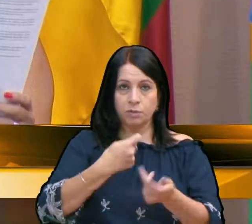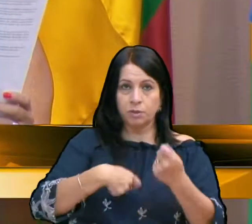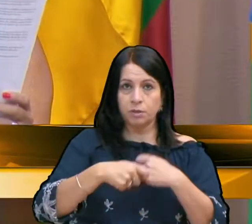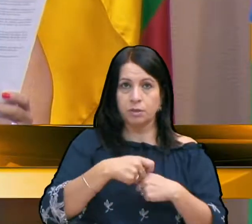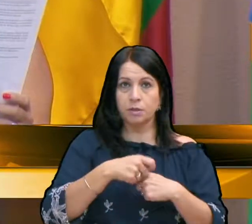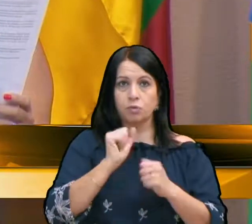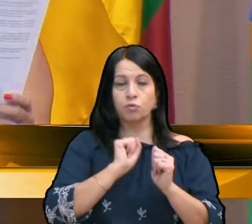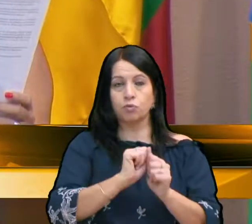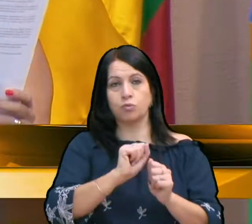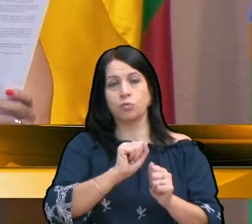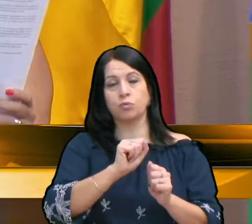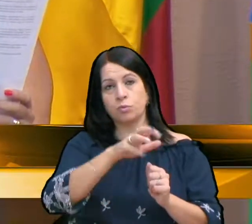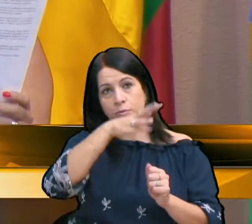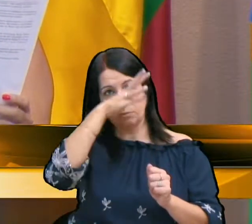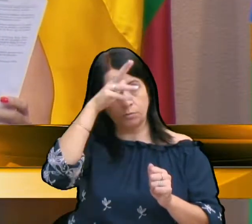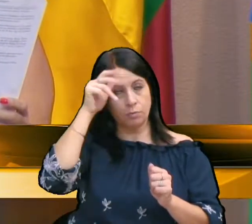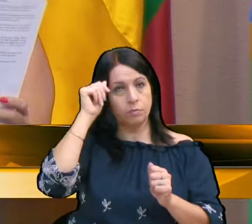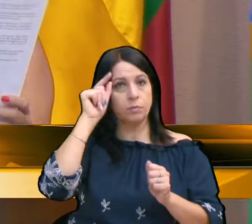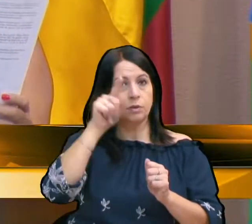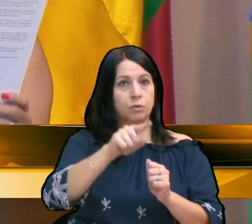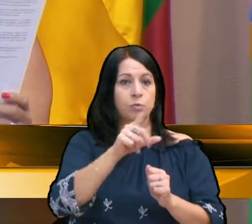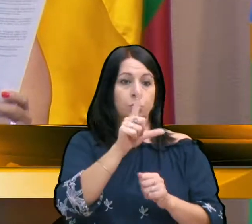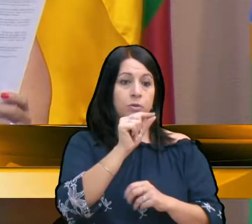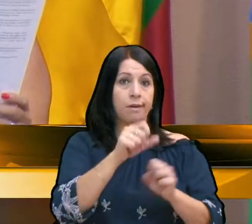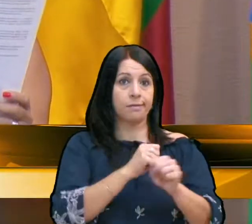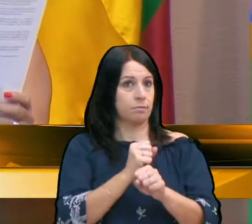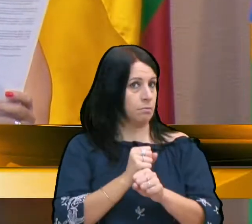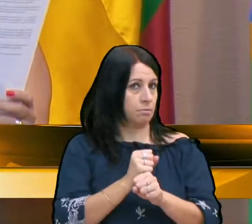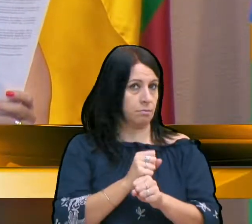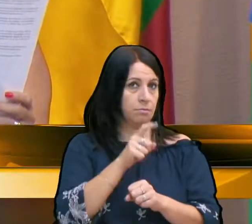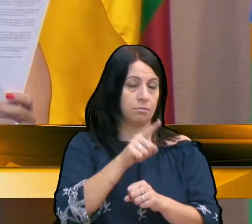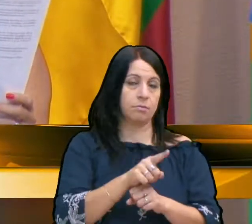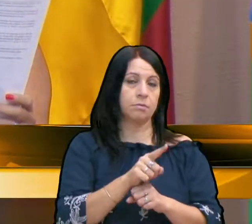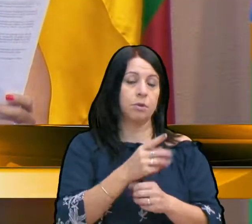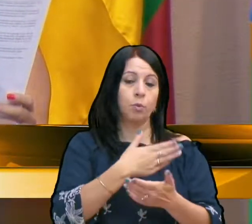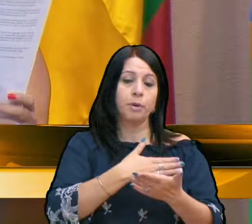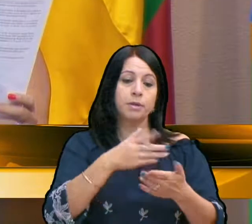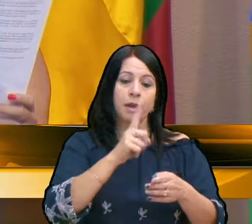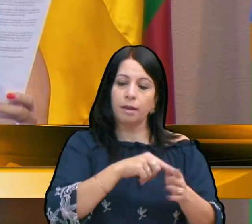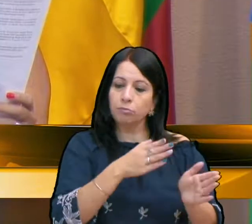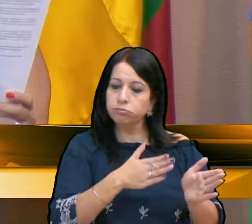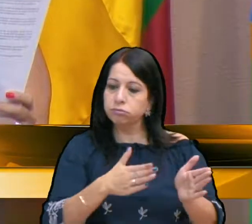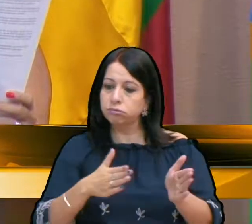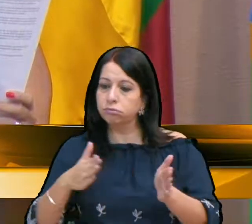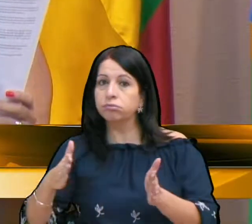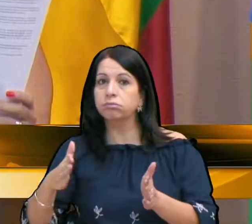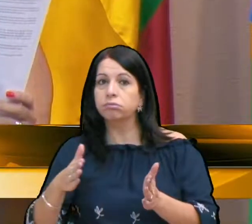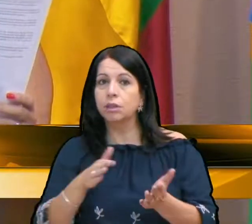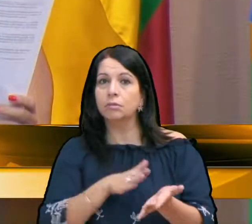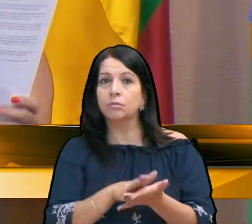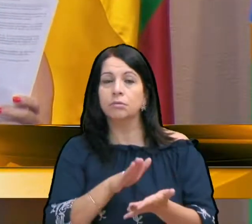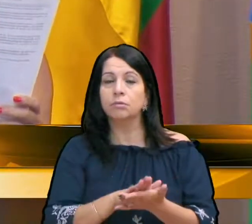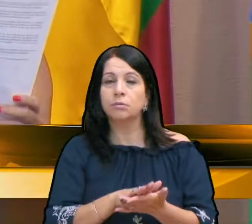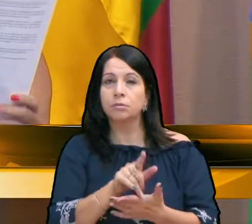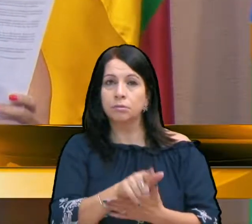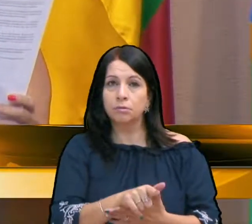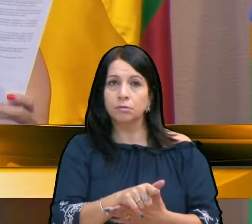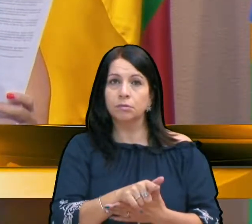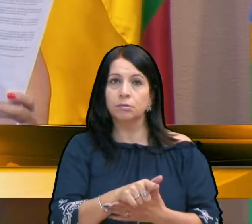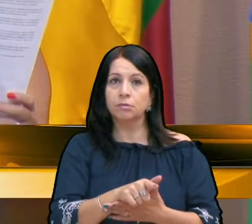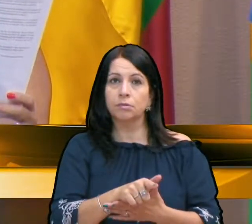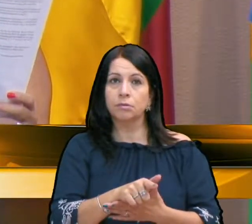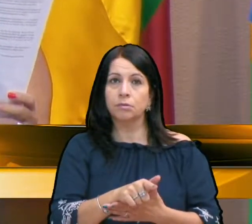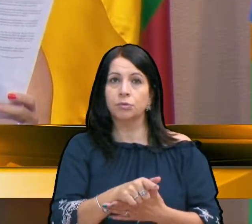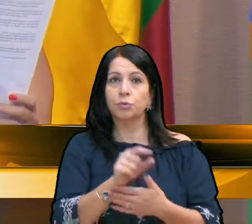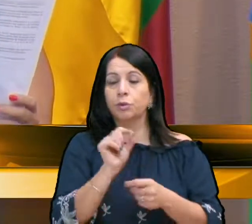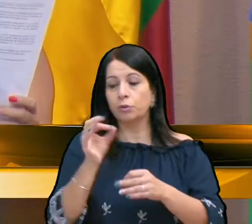poder público municipal pelo prazo de 10 anos, a contar da data da publicação do trânsito